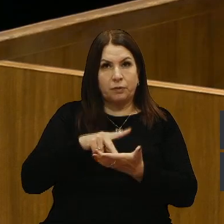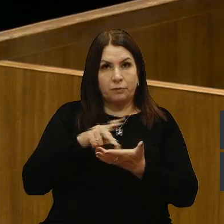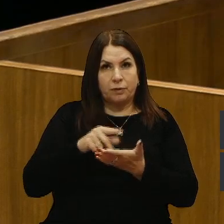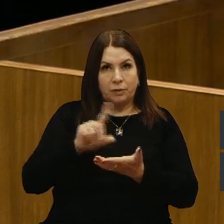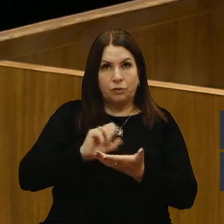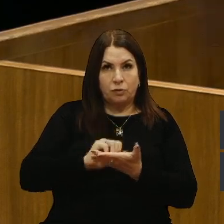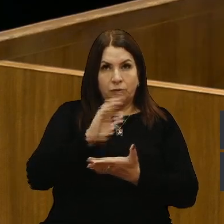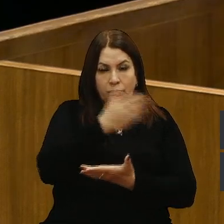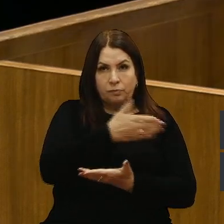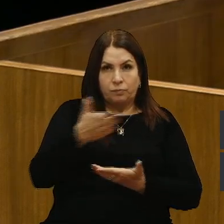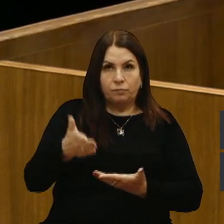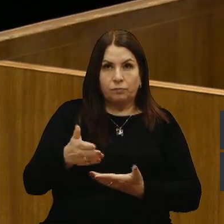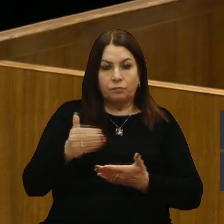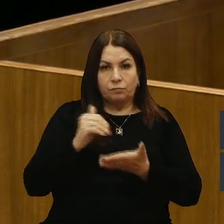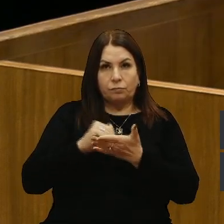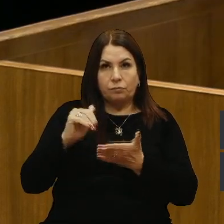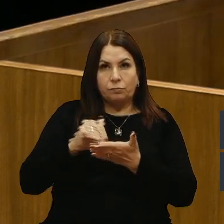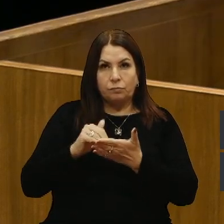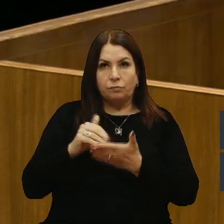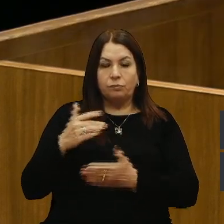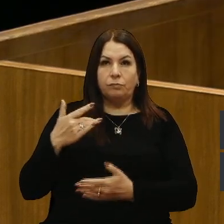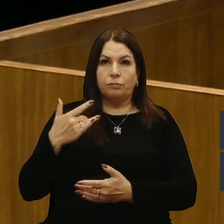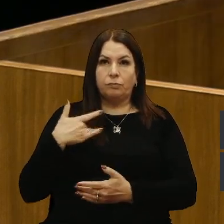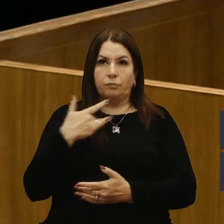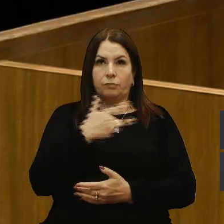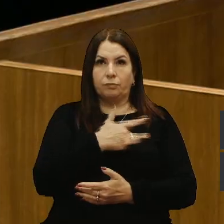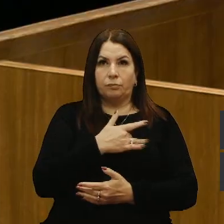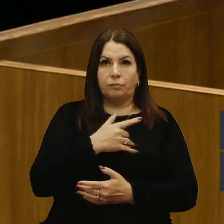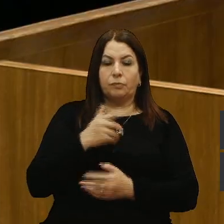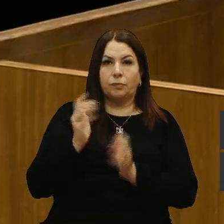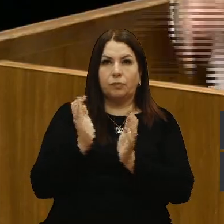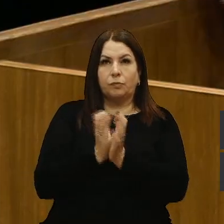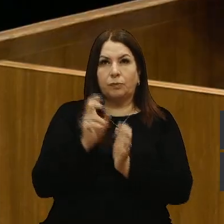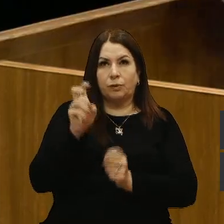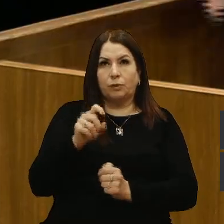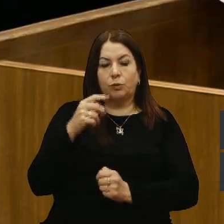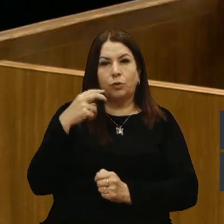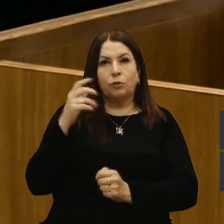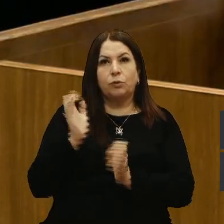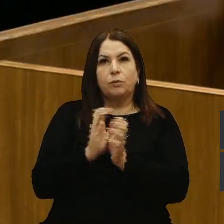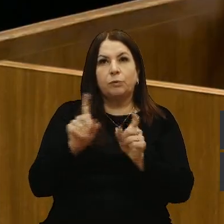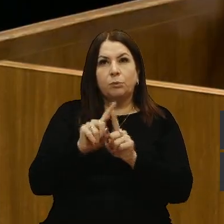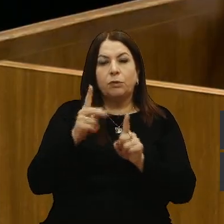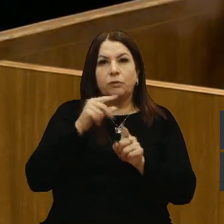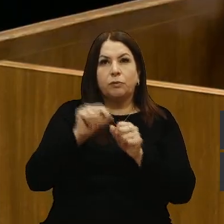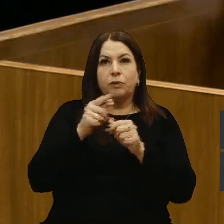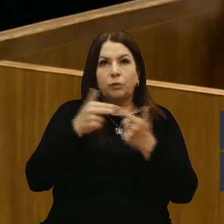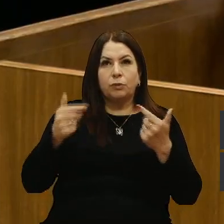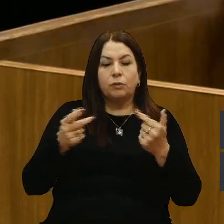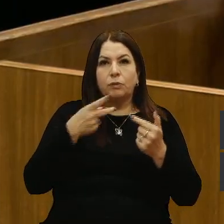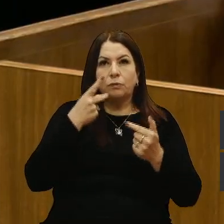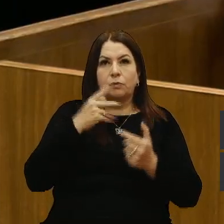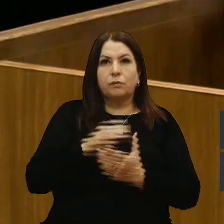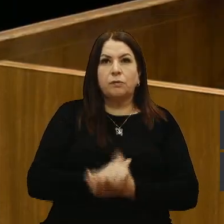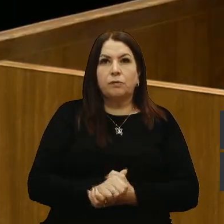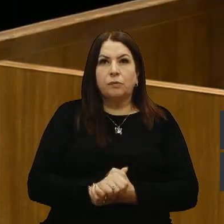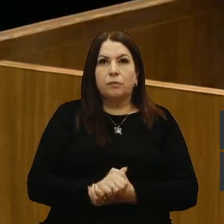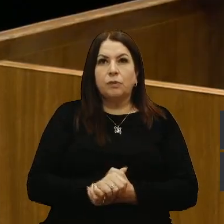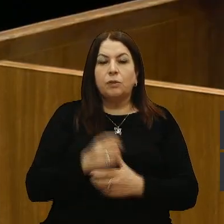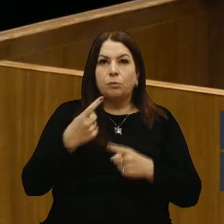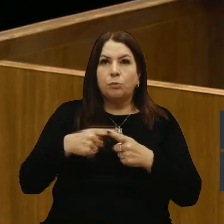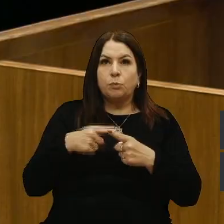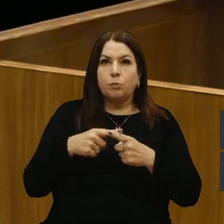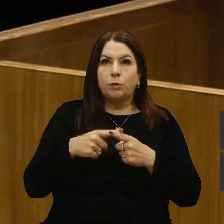os apartes, o secretário da Saúde, nosso ex-colega aqui, que comece também a fazer as coisas que ele fala. Porque